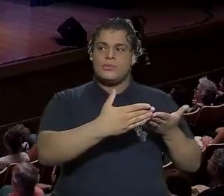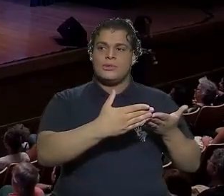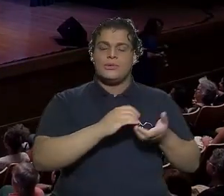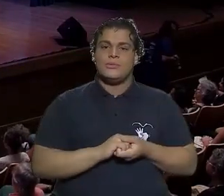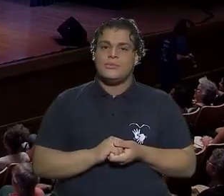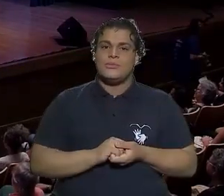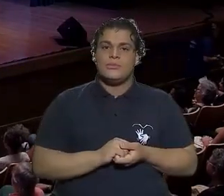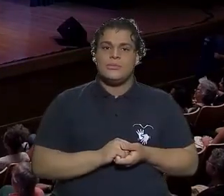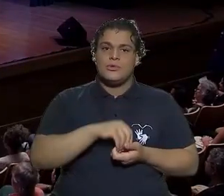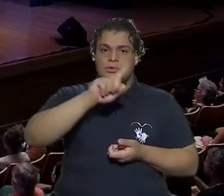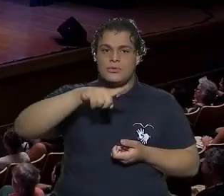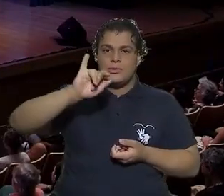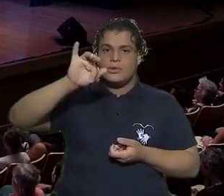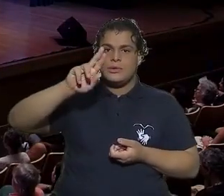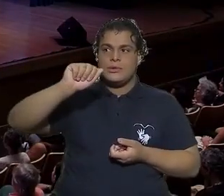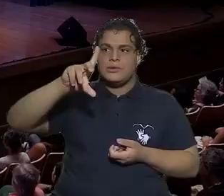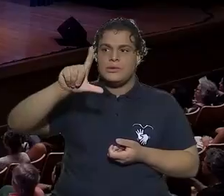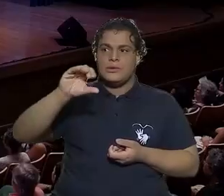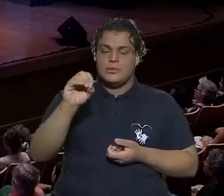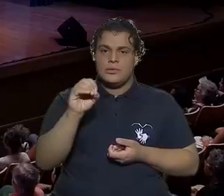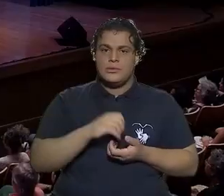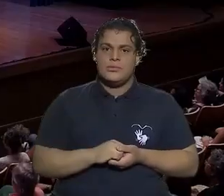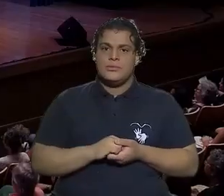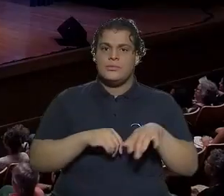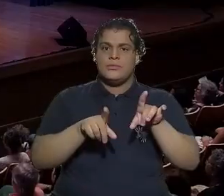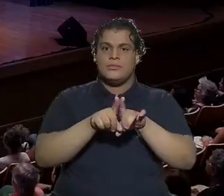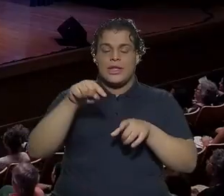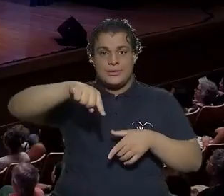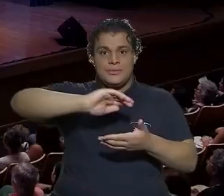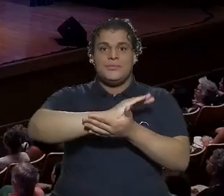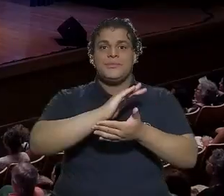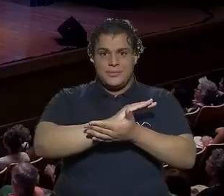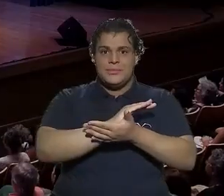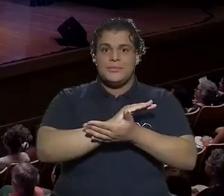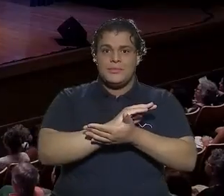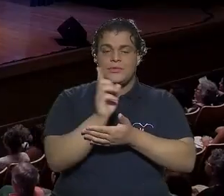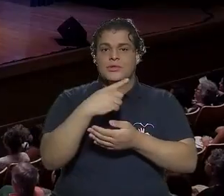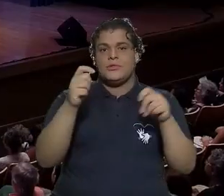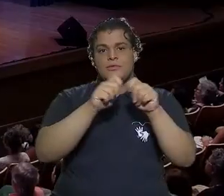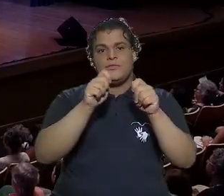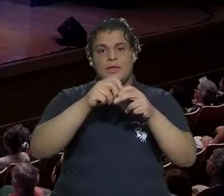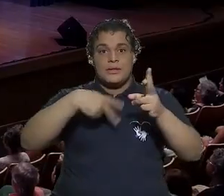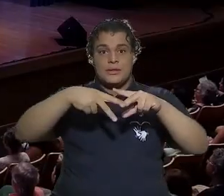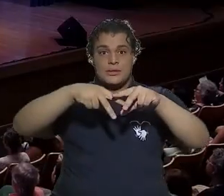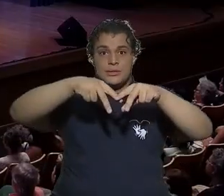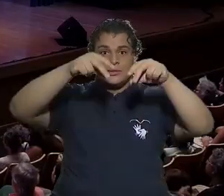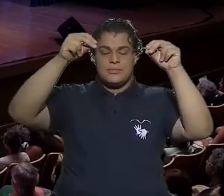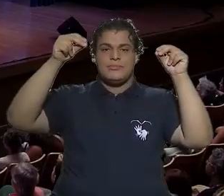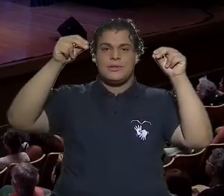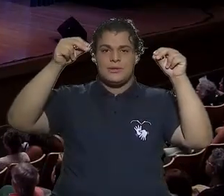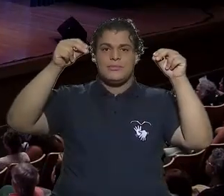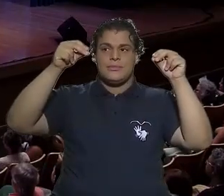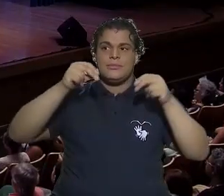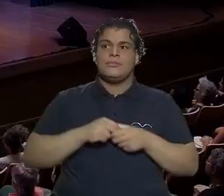Possui barba de mesmo tom. Ele traja calça preta e blusa branca. Leva no pescoço o crachá dos participantes do evento e usa óculos